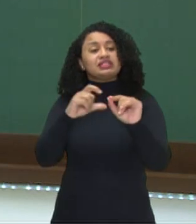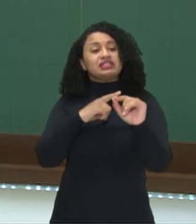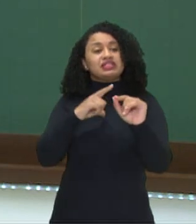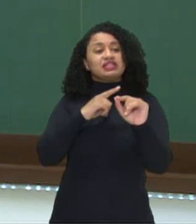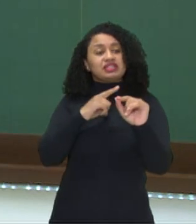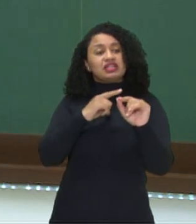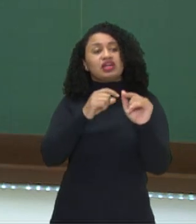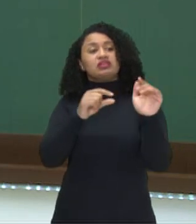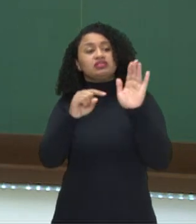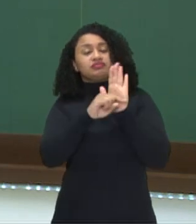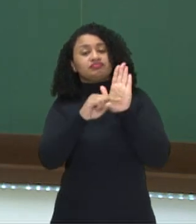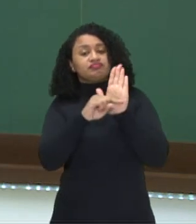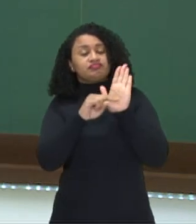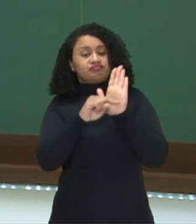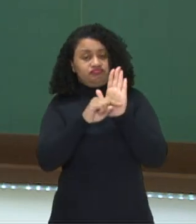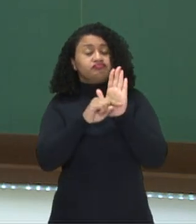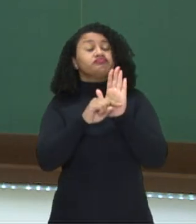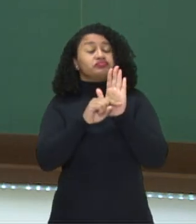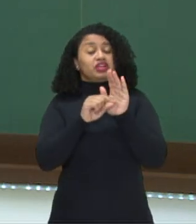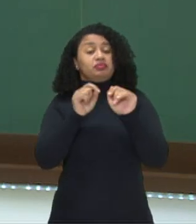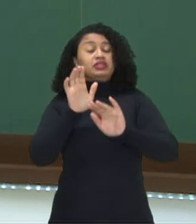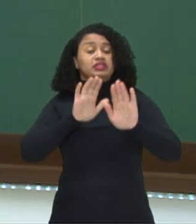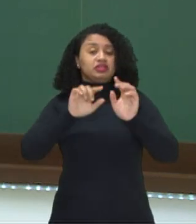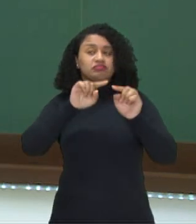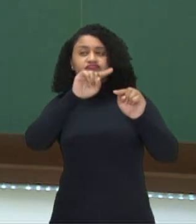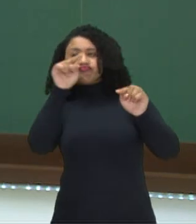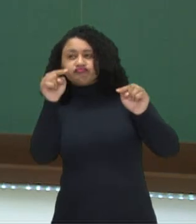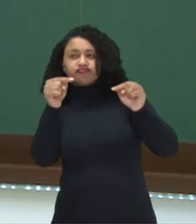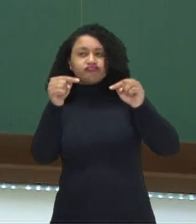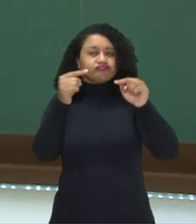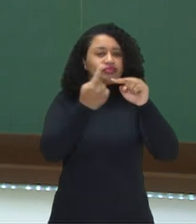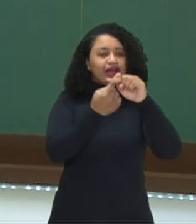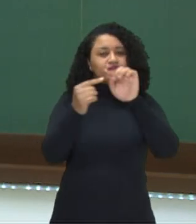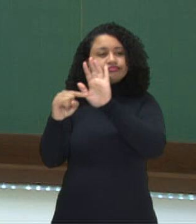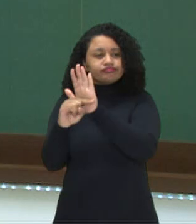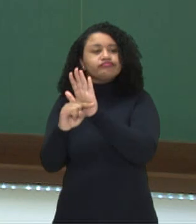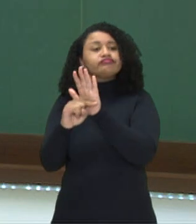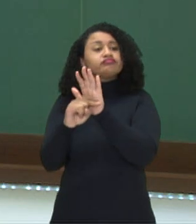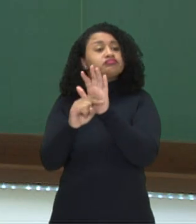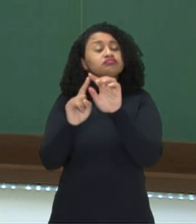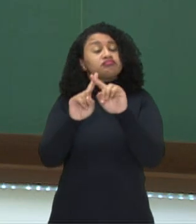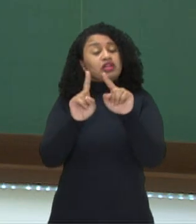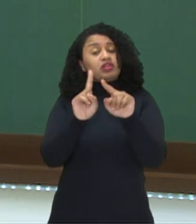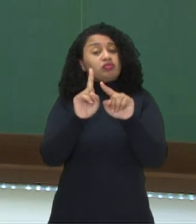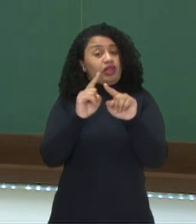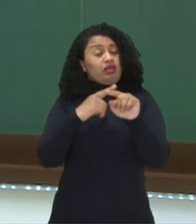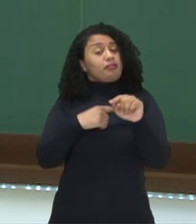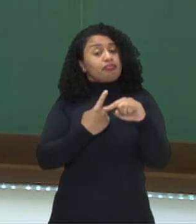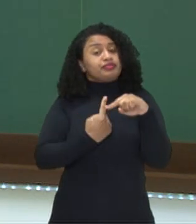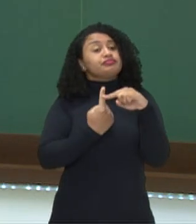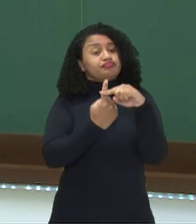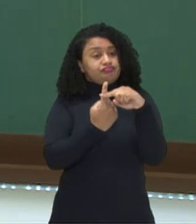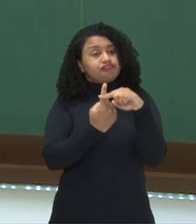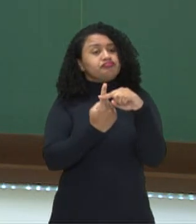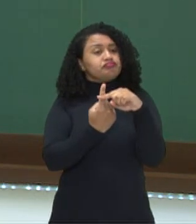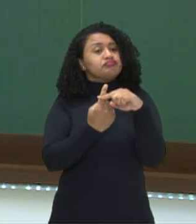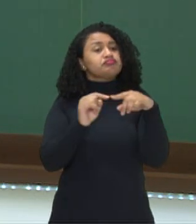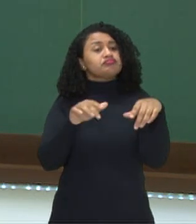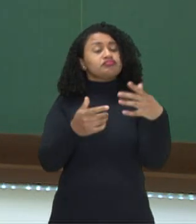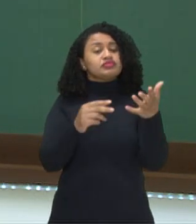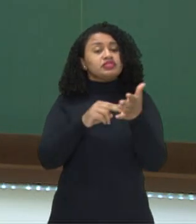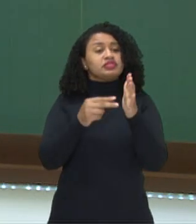sinal negativo na frente, porque daí eu preciso fazer a regrinha, né? Aqui não tem sinal negativo, sinal positivo,